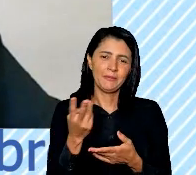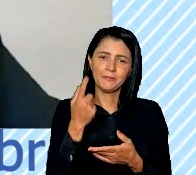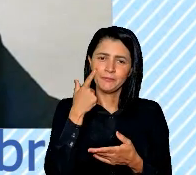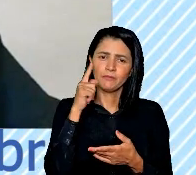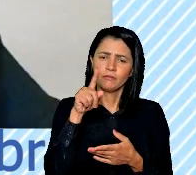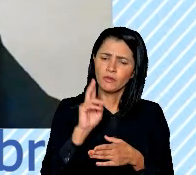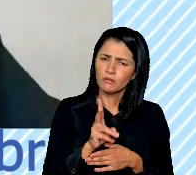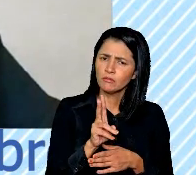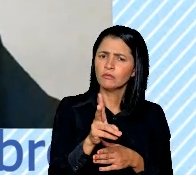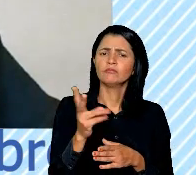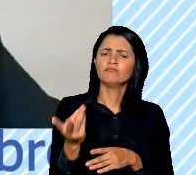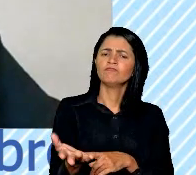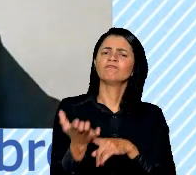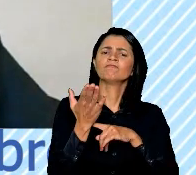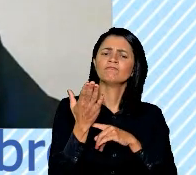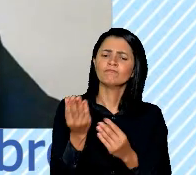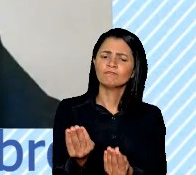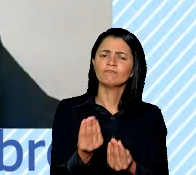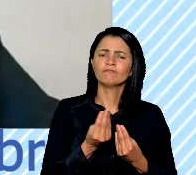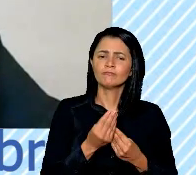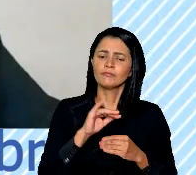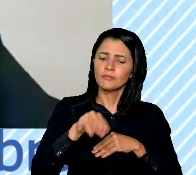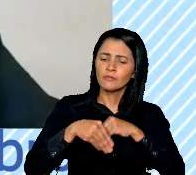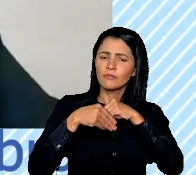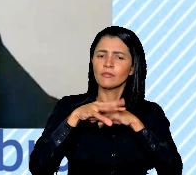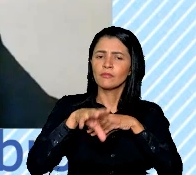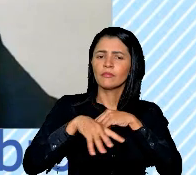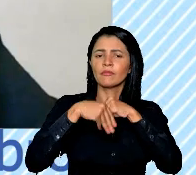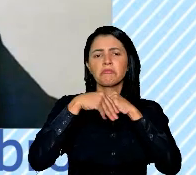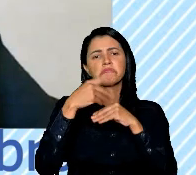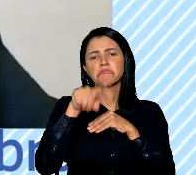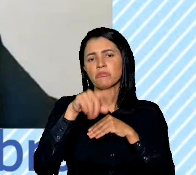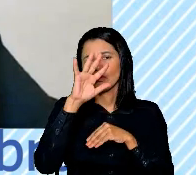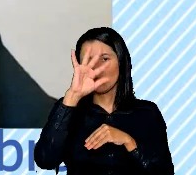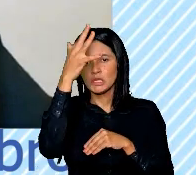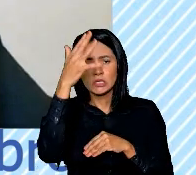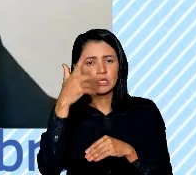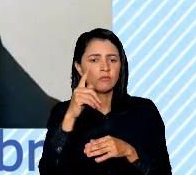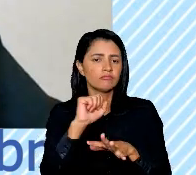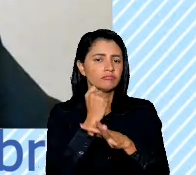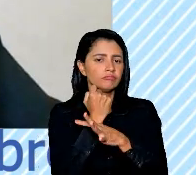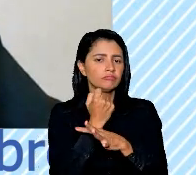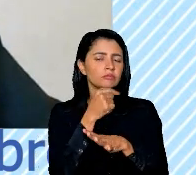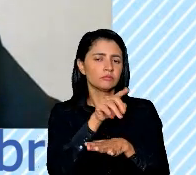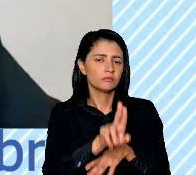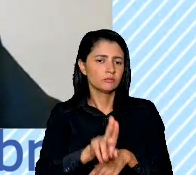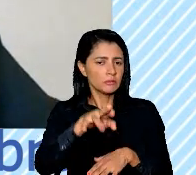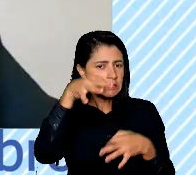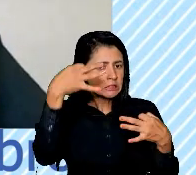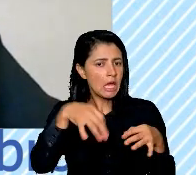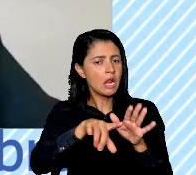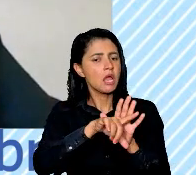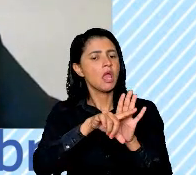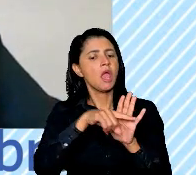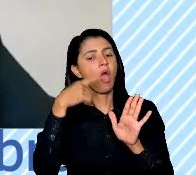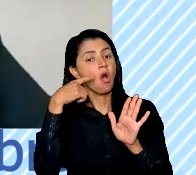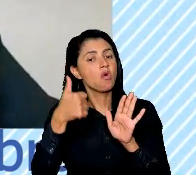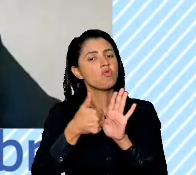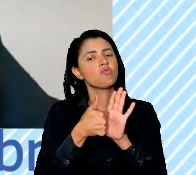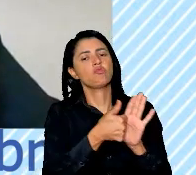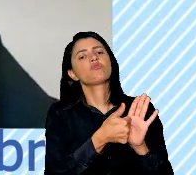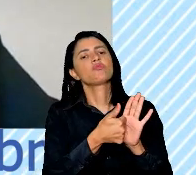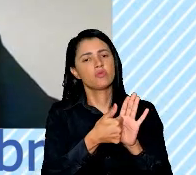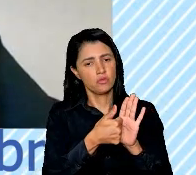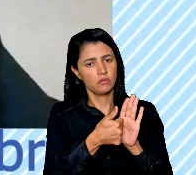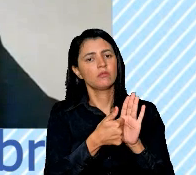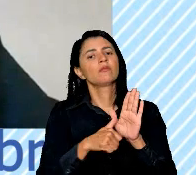siga trazendo sua contribuição, seja por meio de decisões que garantam a aplicação rigorosa de leis que têm a finalidade de